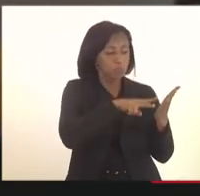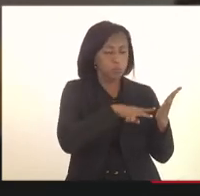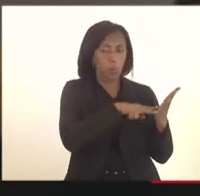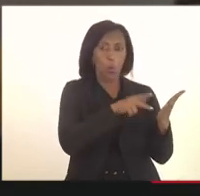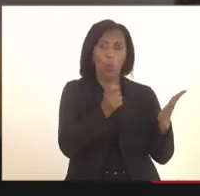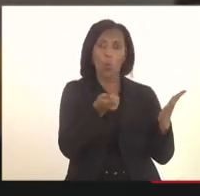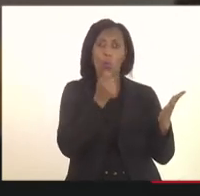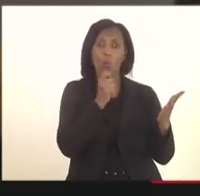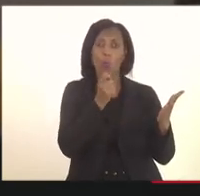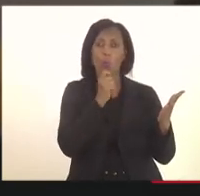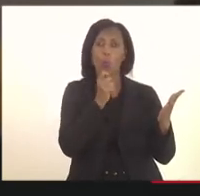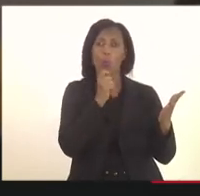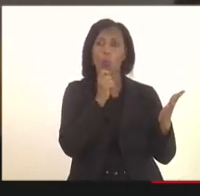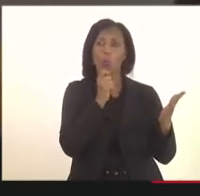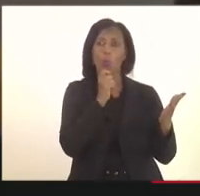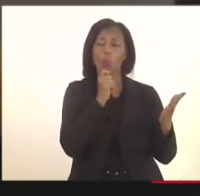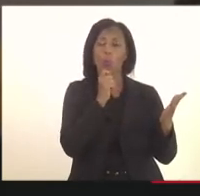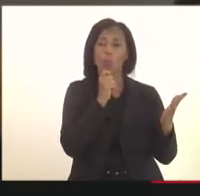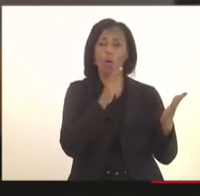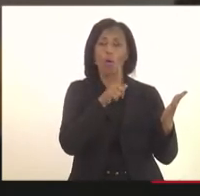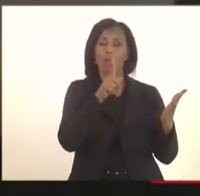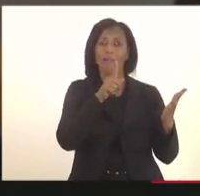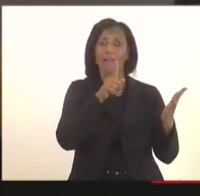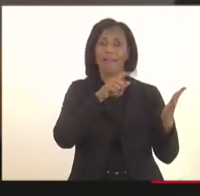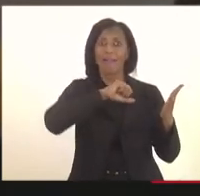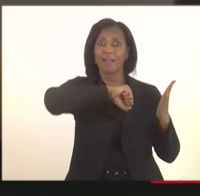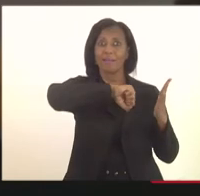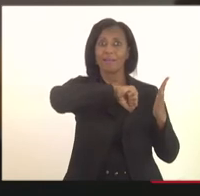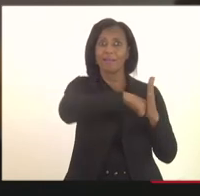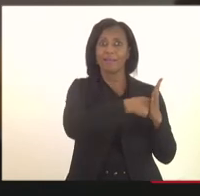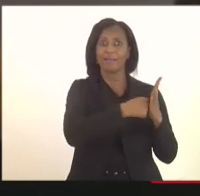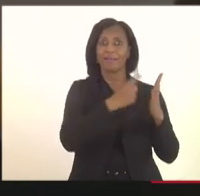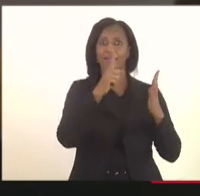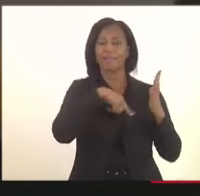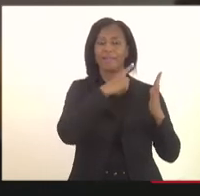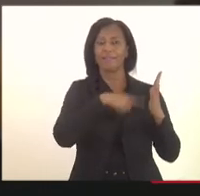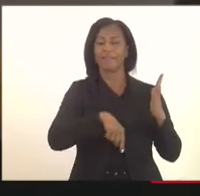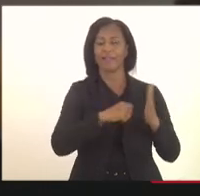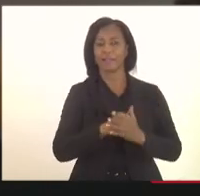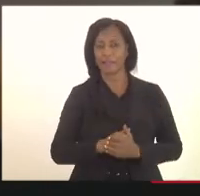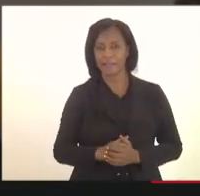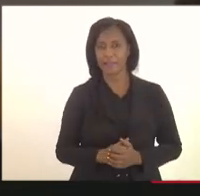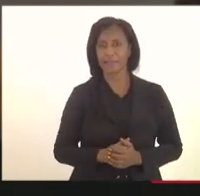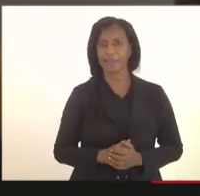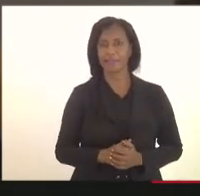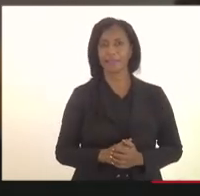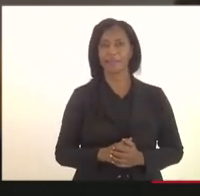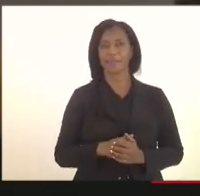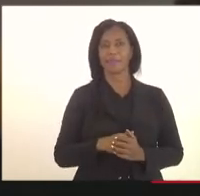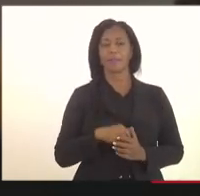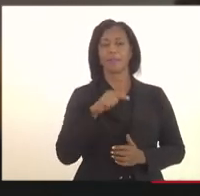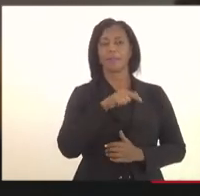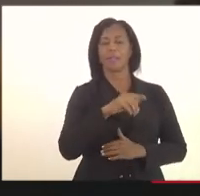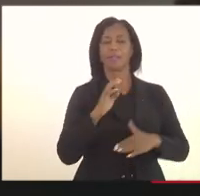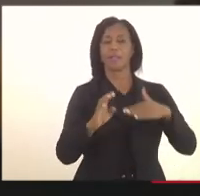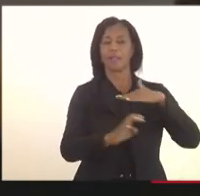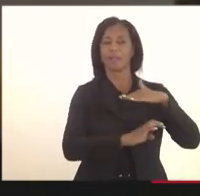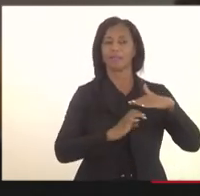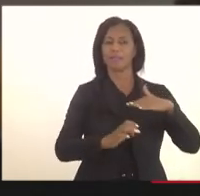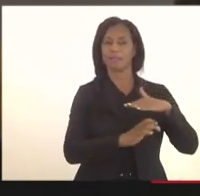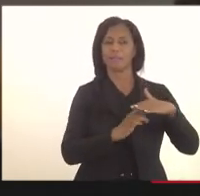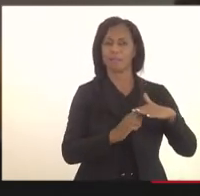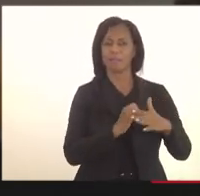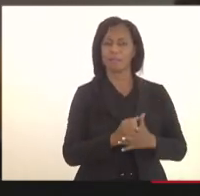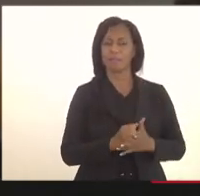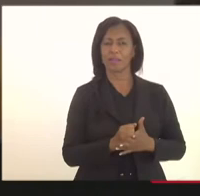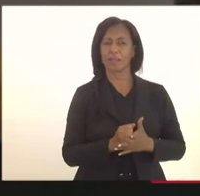não exige, o contrato de concessão veda, na verdade, uma vedação do contrato de concessão para que o concessionário utilize qualquer